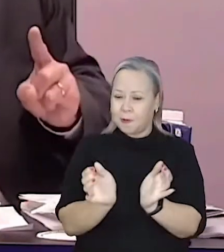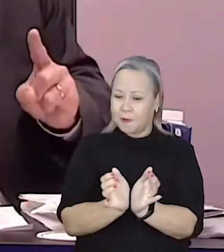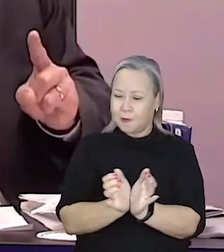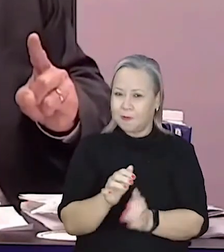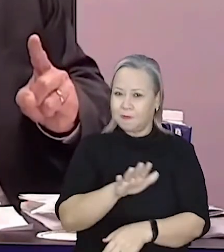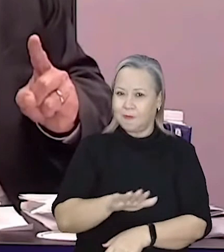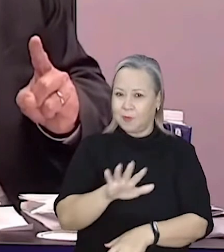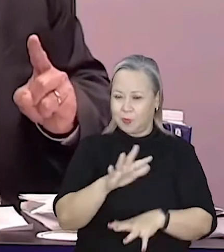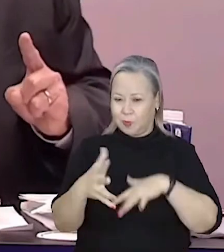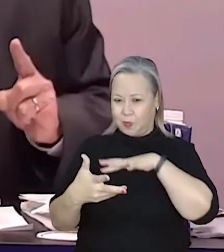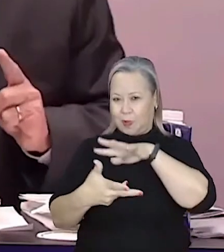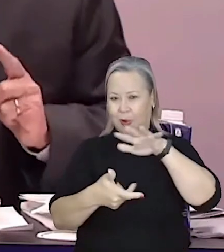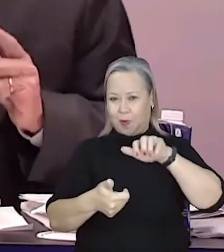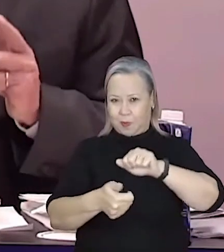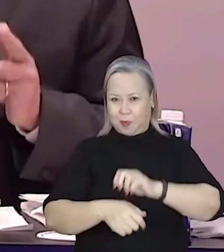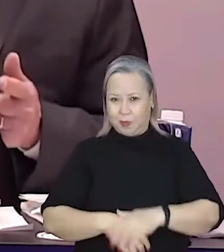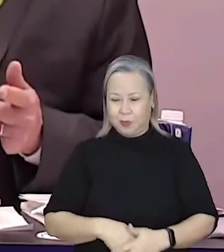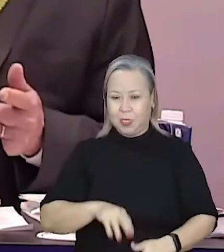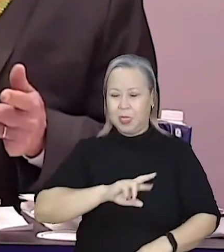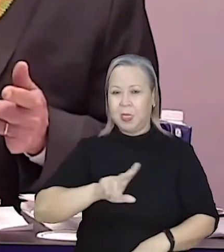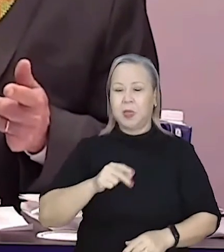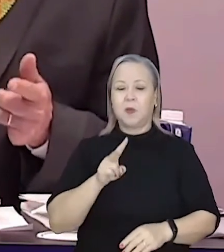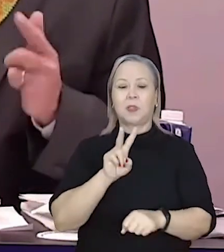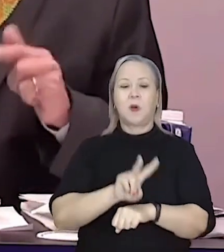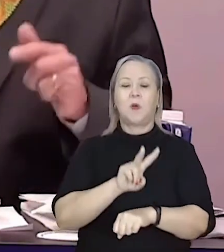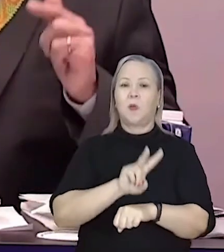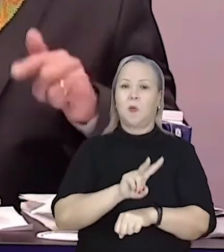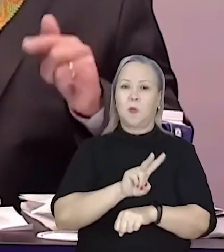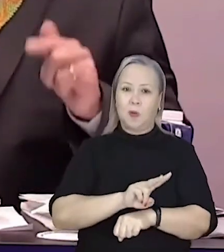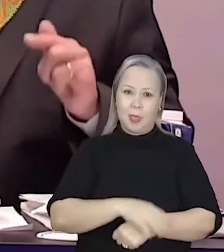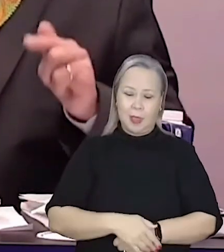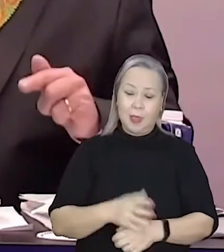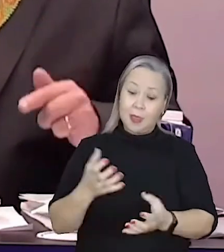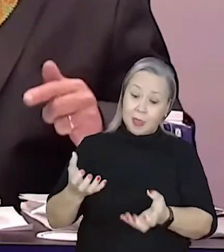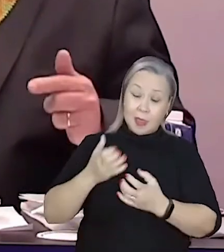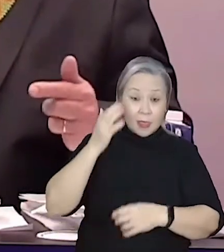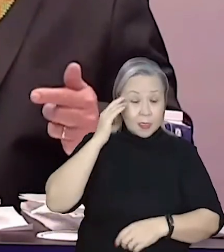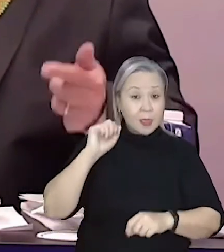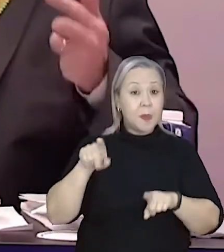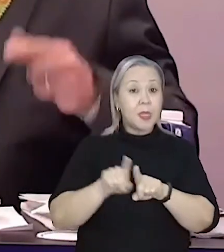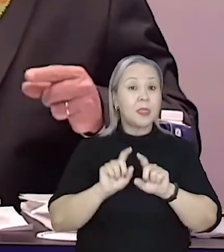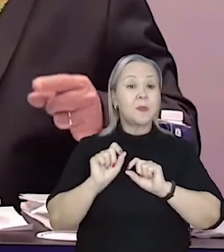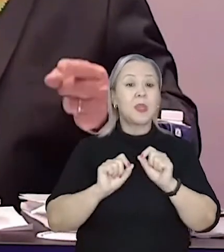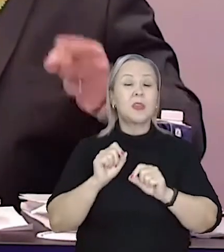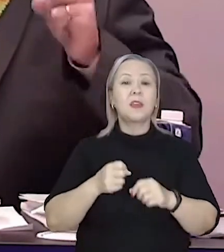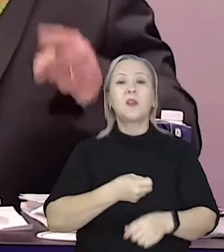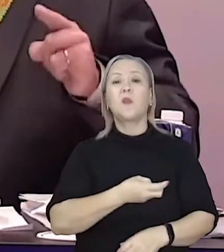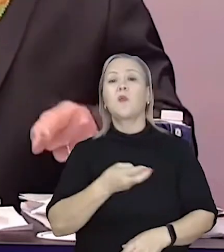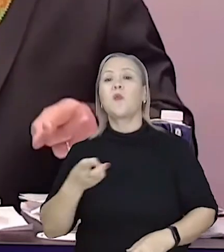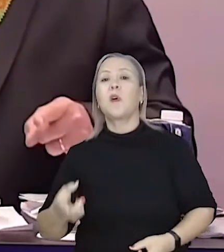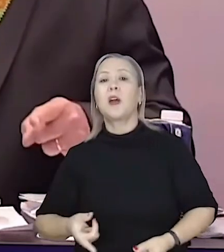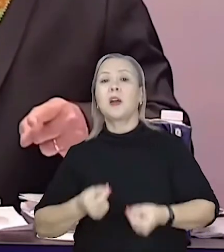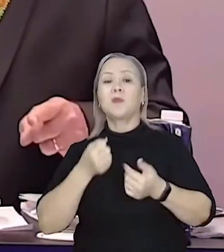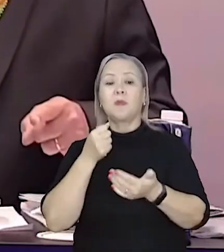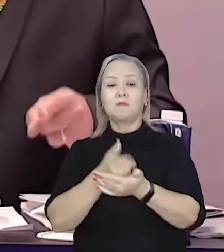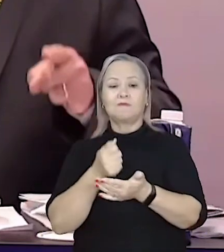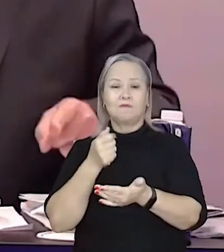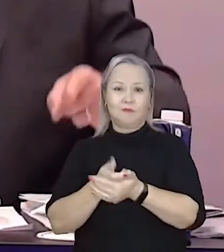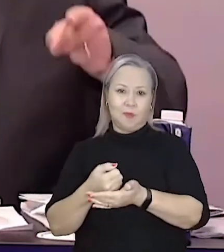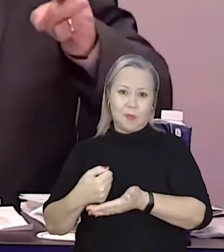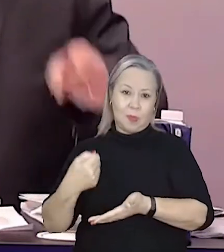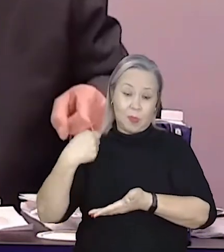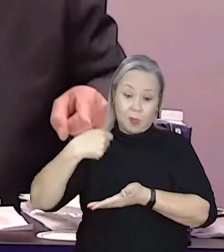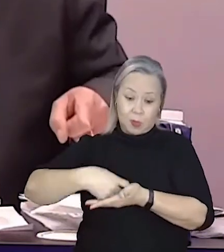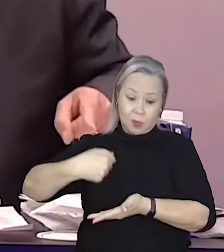mundo. Não é só preservar. O que nós queremos saber também é quanto vão nos pagar para a